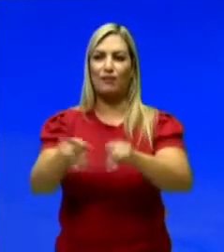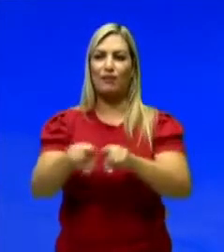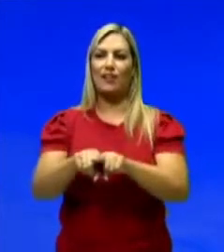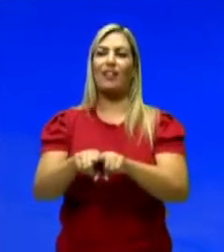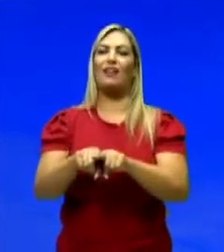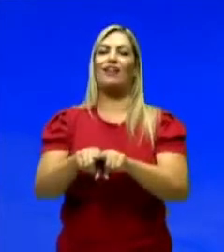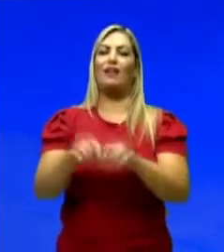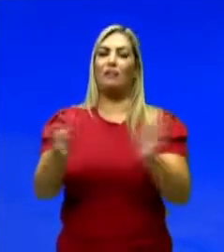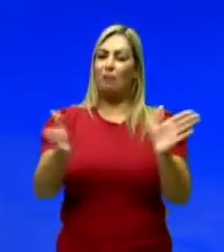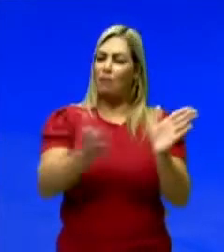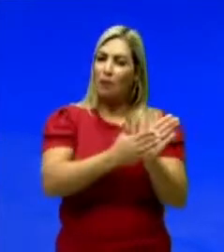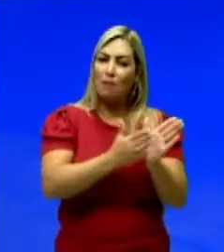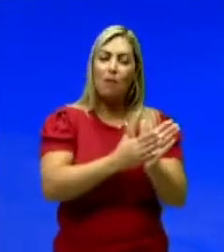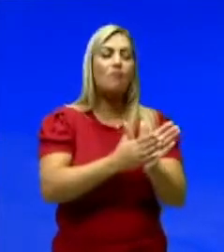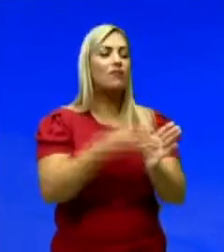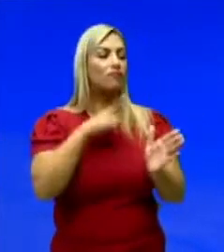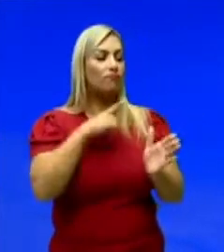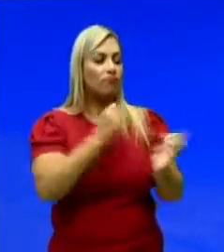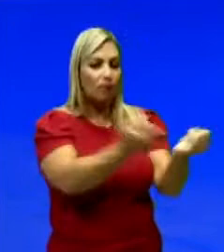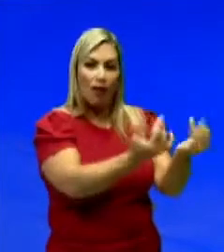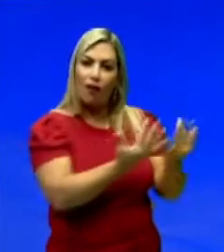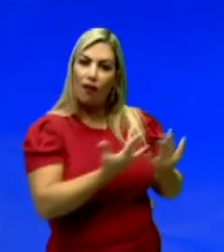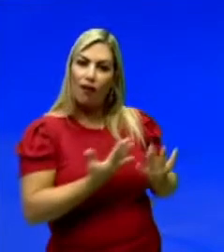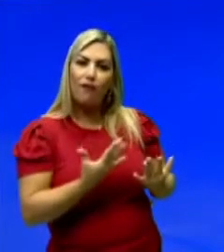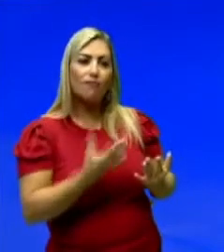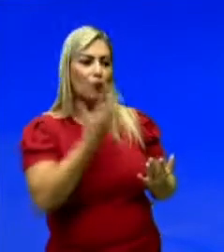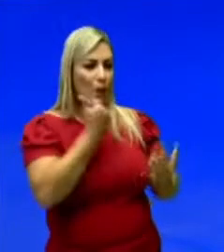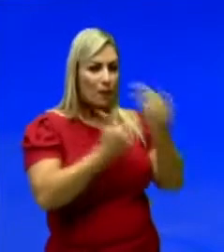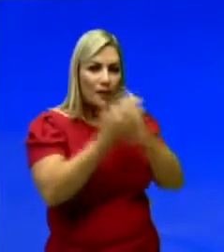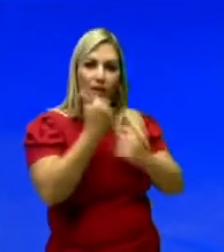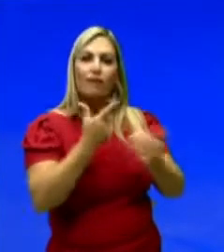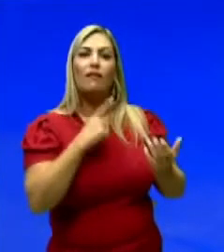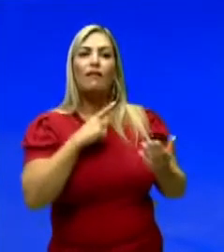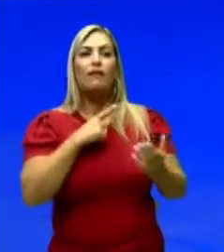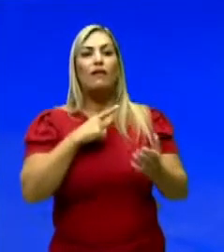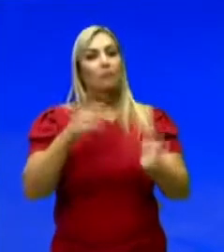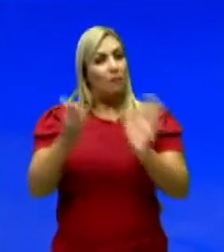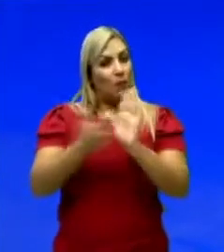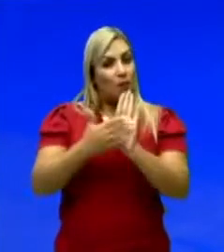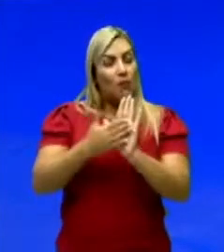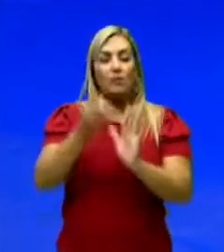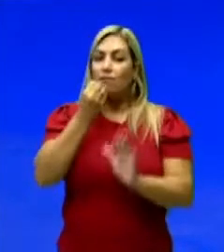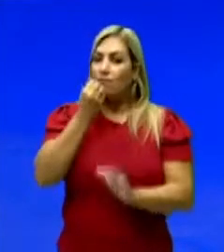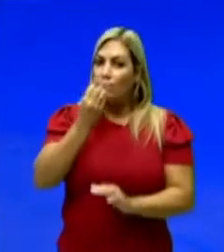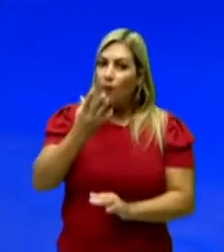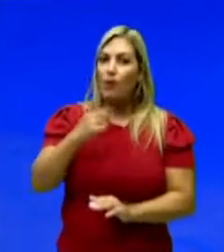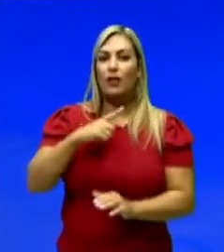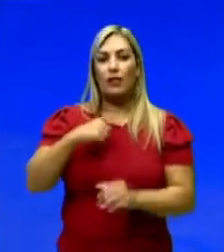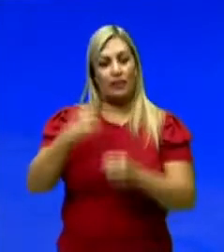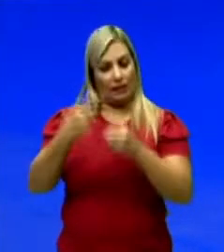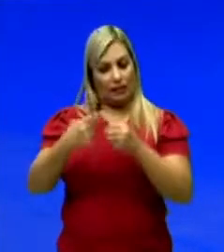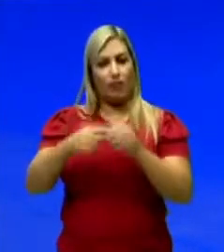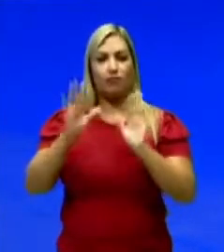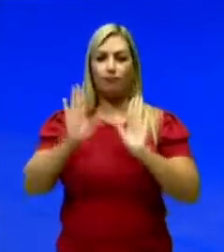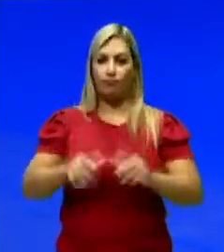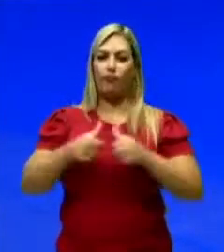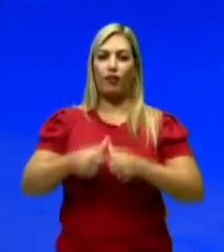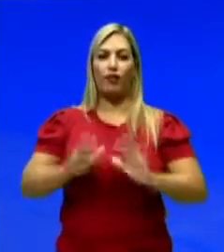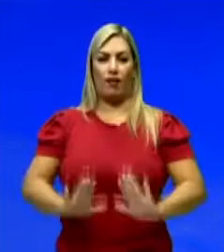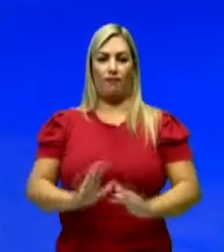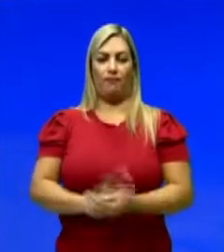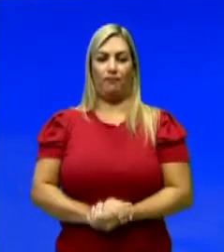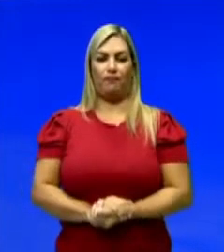que proporcionaram com que a civilização egípcia se sedentarizar se ele se fixasse